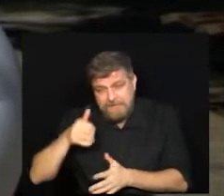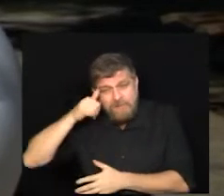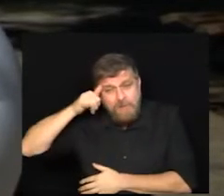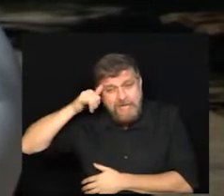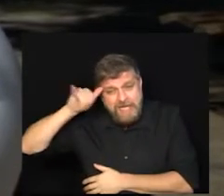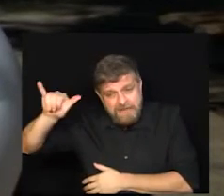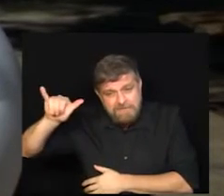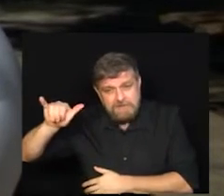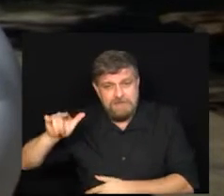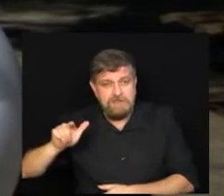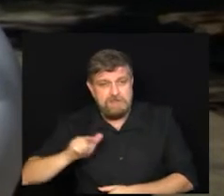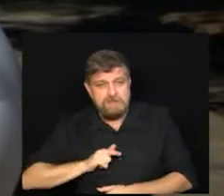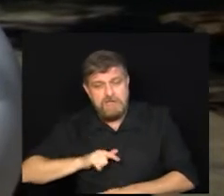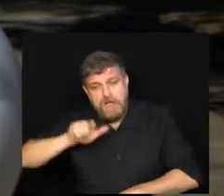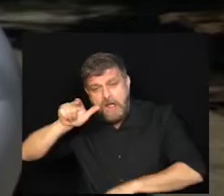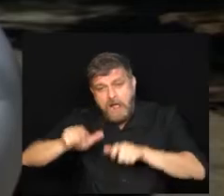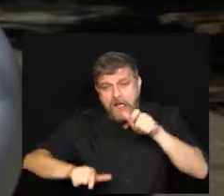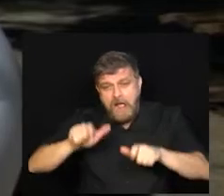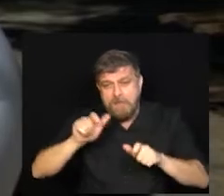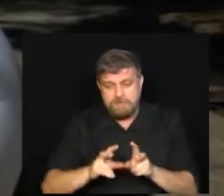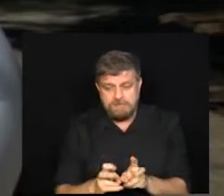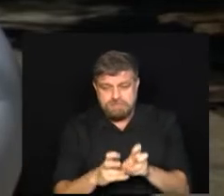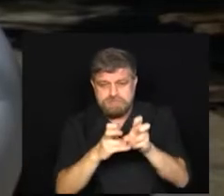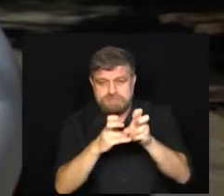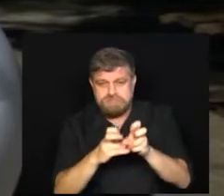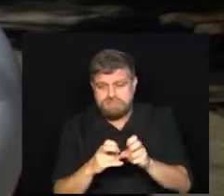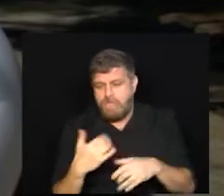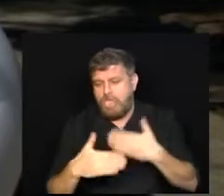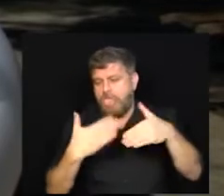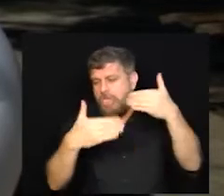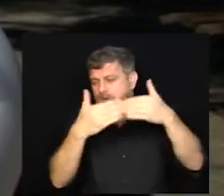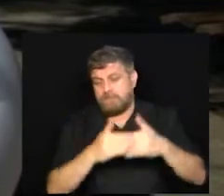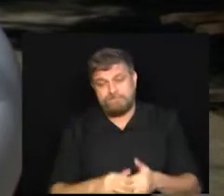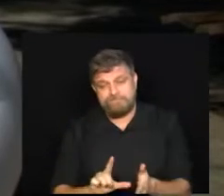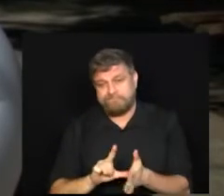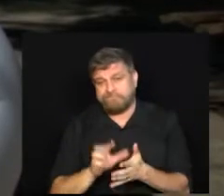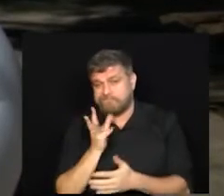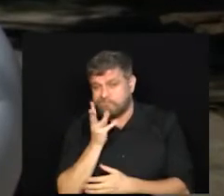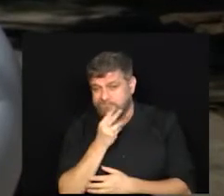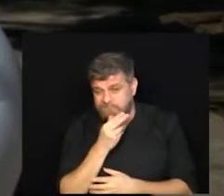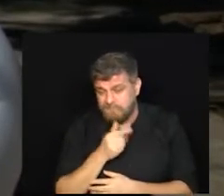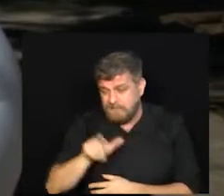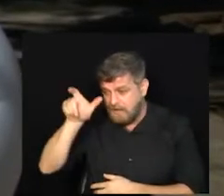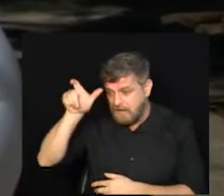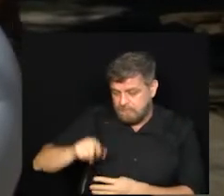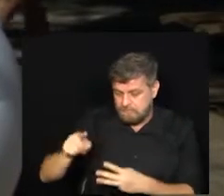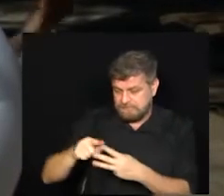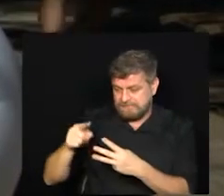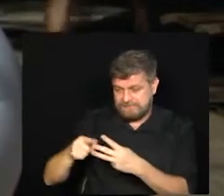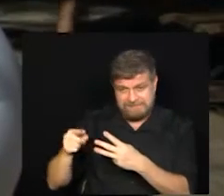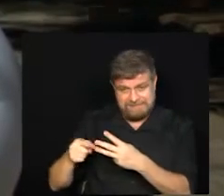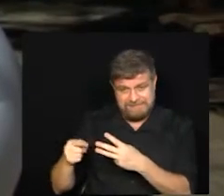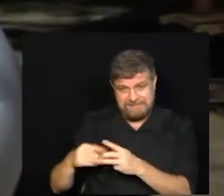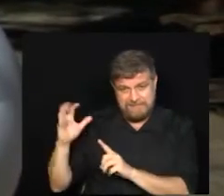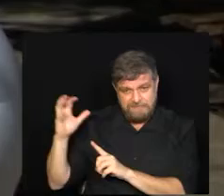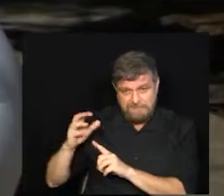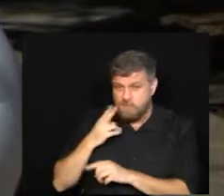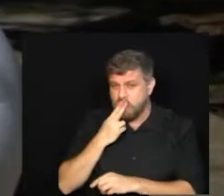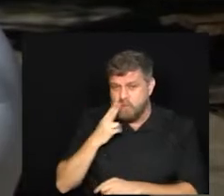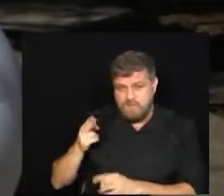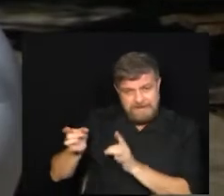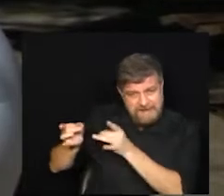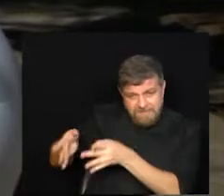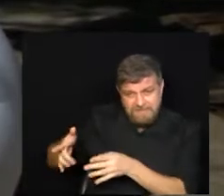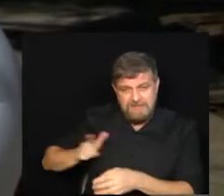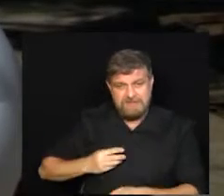É evitar que as pessoas desenvolvam o problema. E aí, se você não tiver exposição a esses fatores, não fumar, tiver